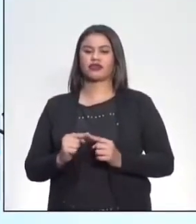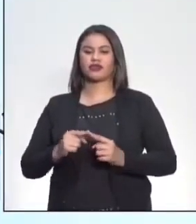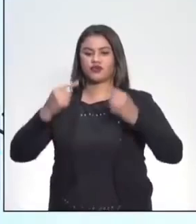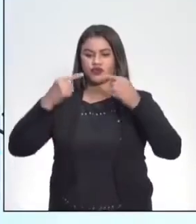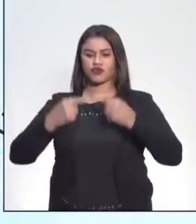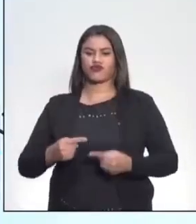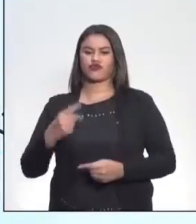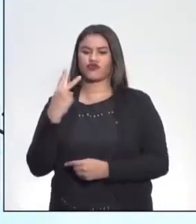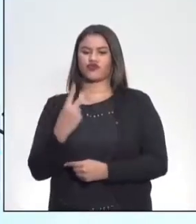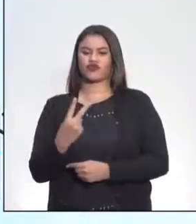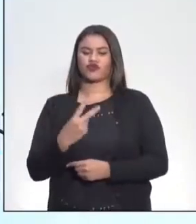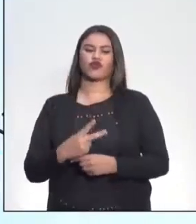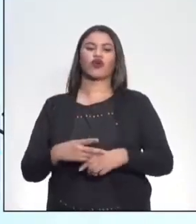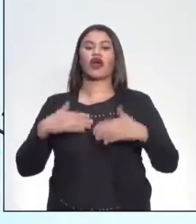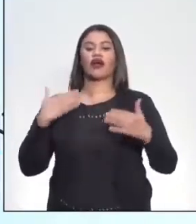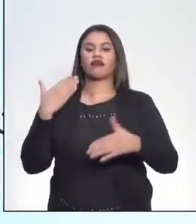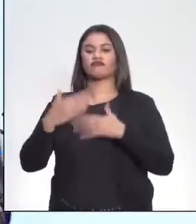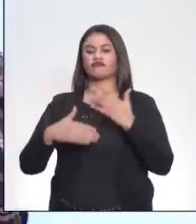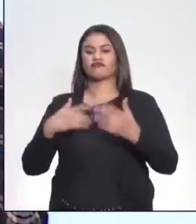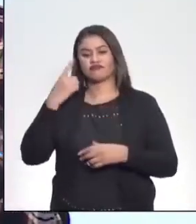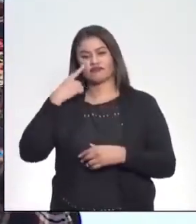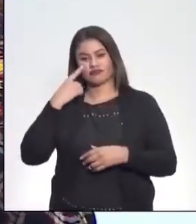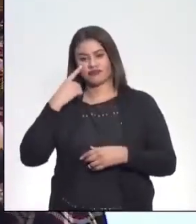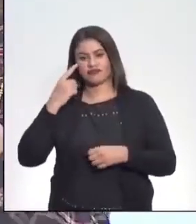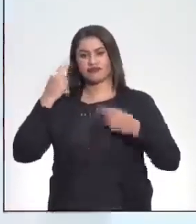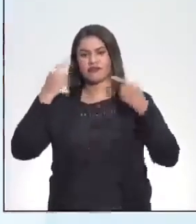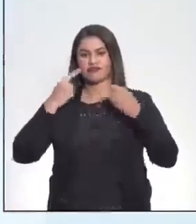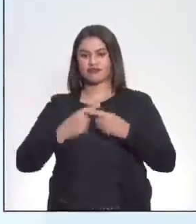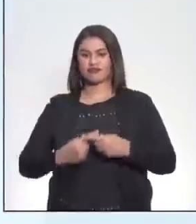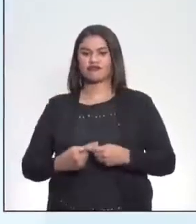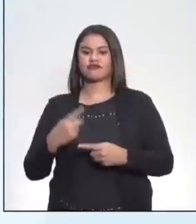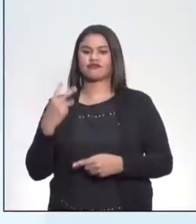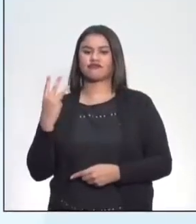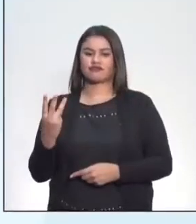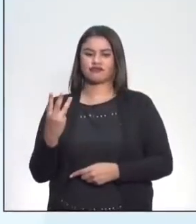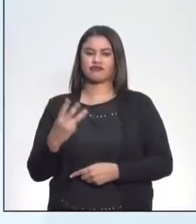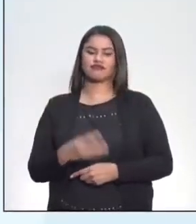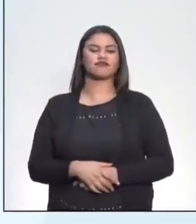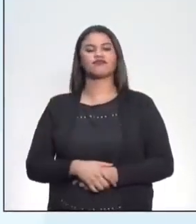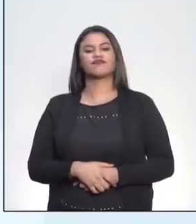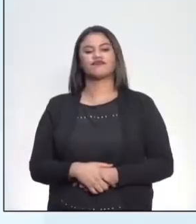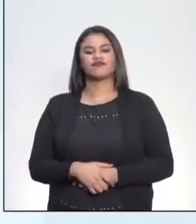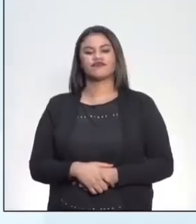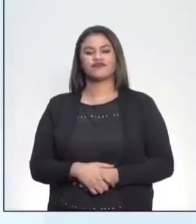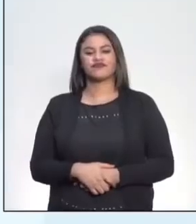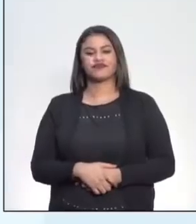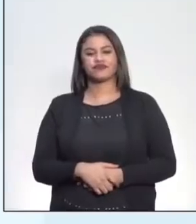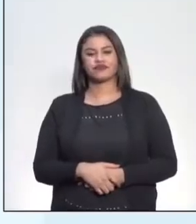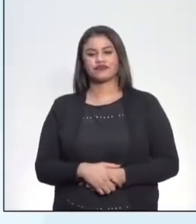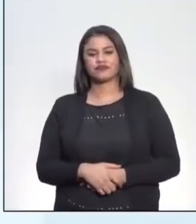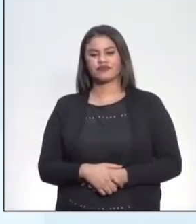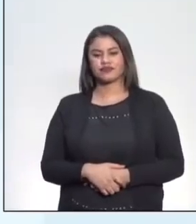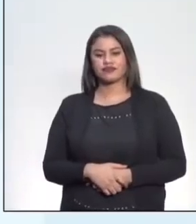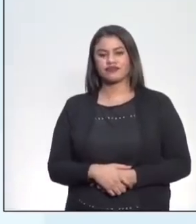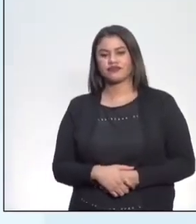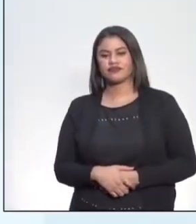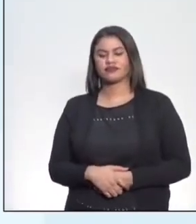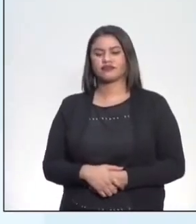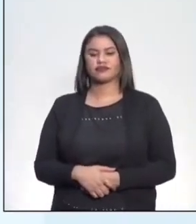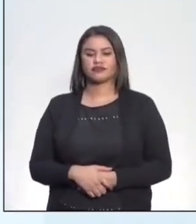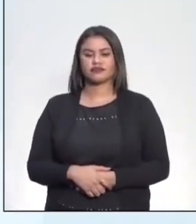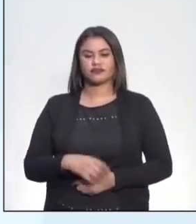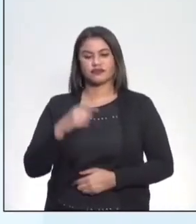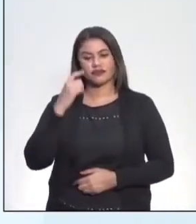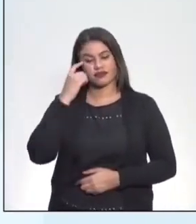vamos dar sequência para o desafio 3. Tá? Tem mais uma atividadezinha para vocês fazerem aí em casa. Tá bom? Olha